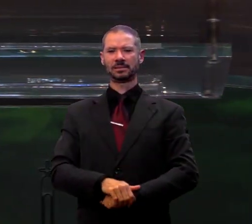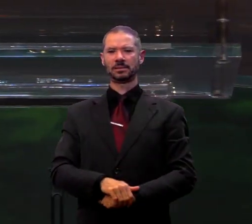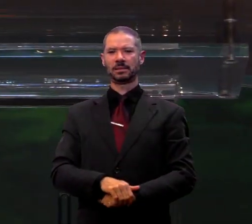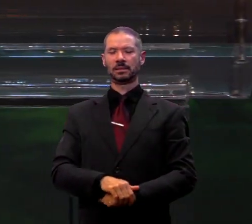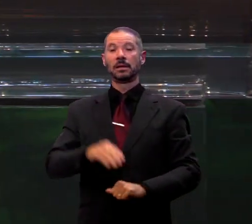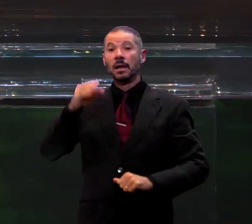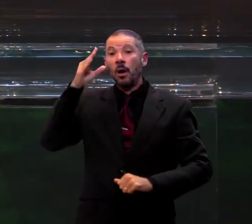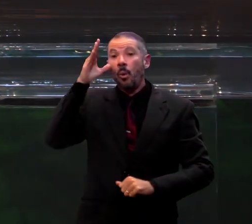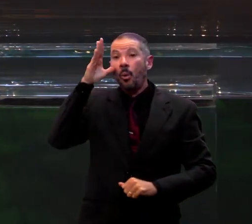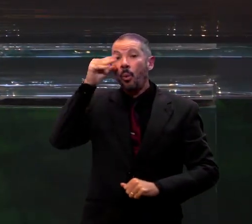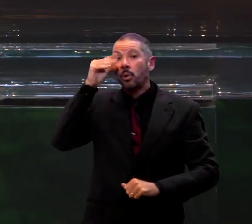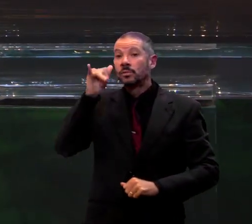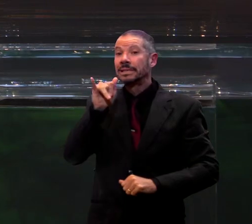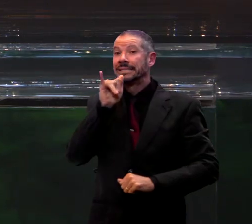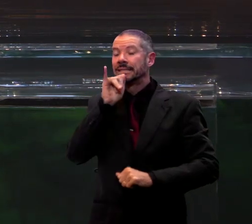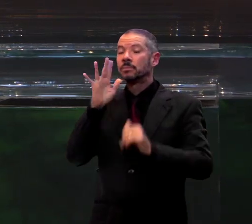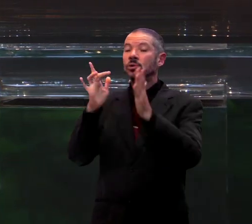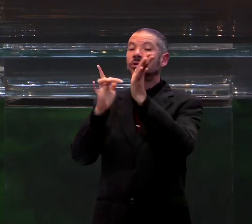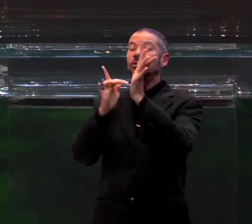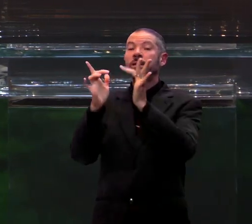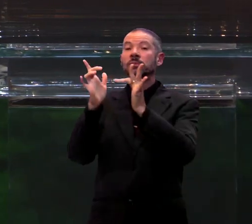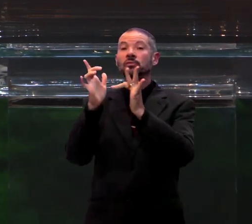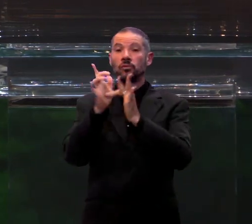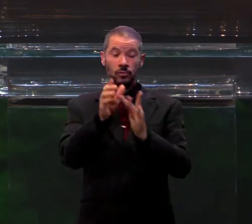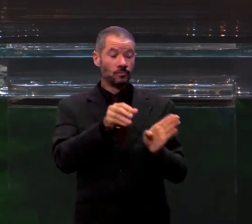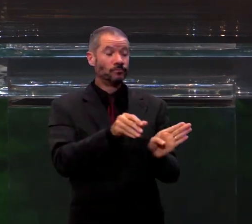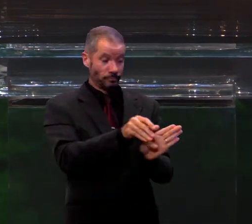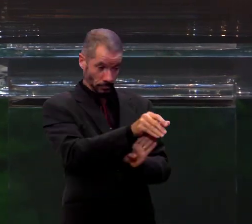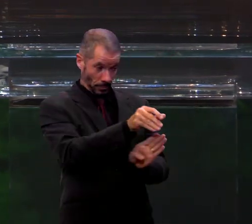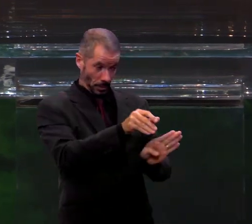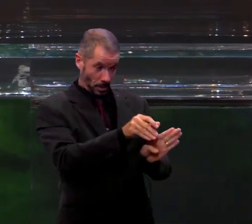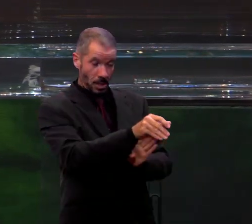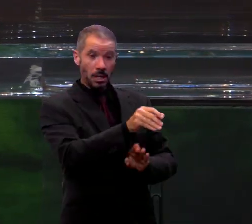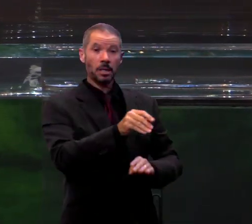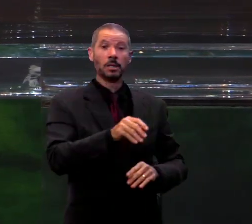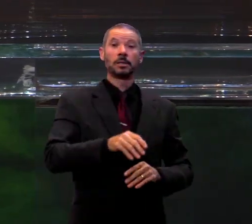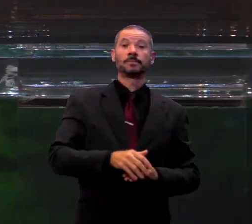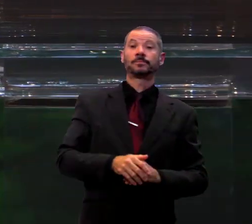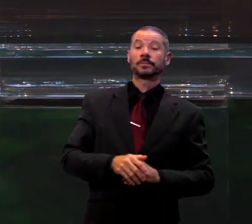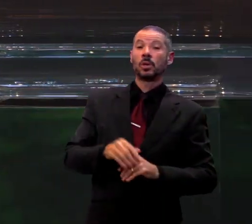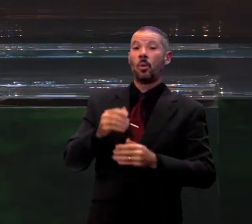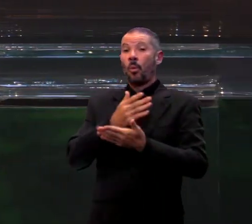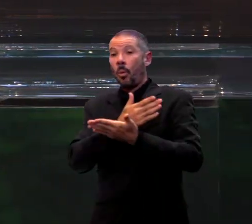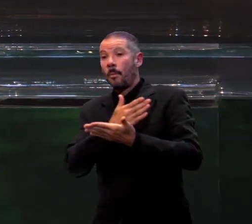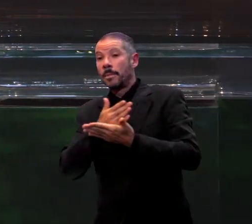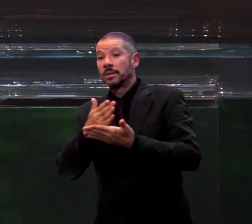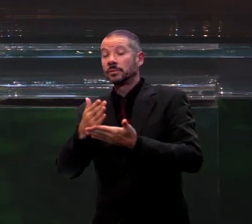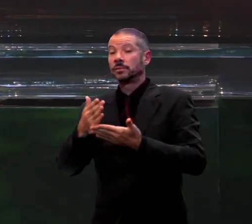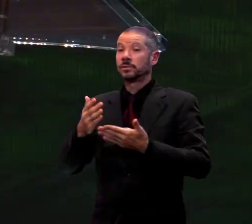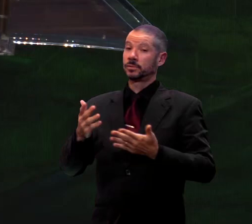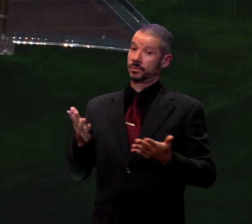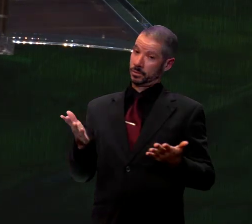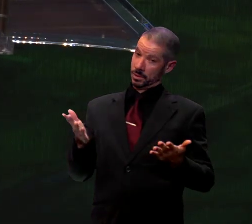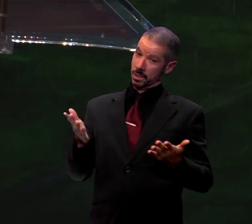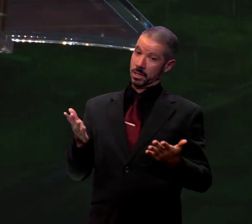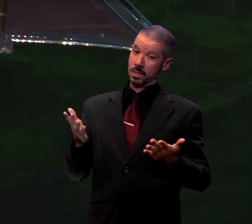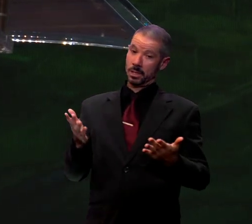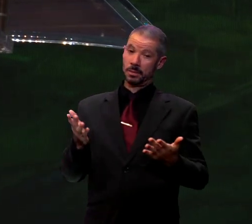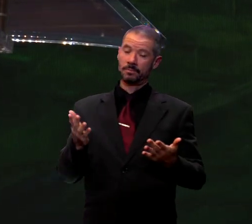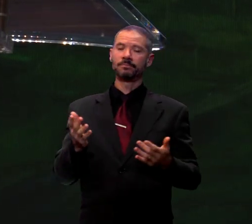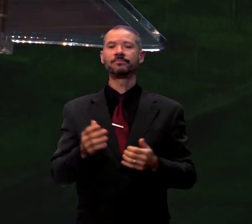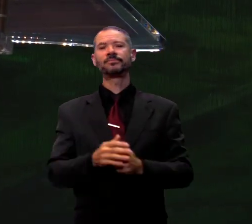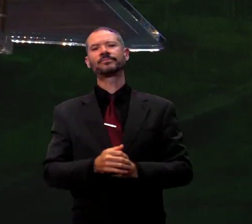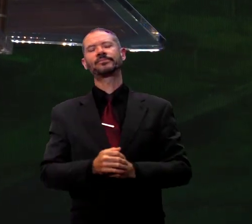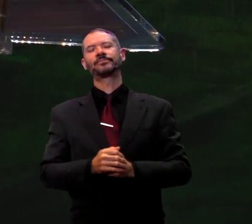E é curioso o exemplo que Jesus coloca, porque ele, intencionalmente, ele começa a falar, ele diz: olha,